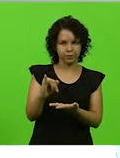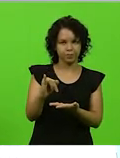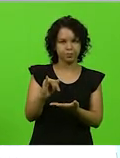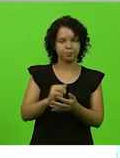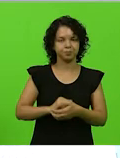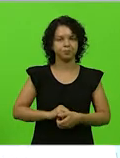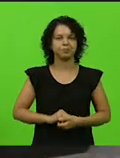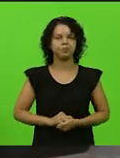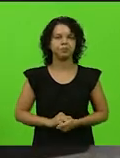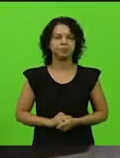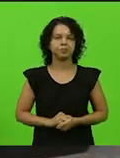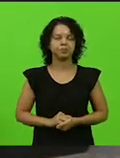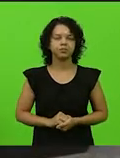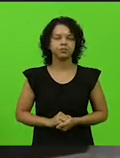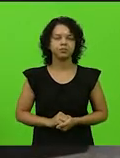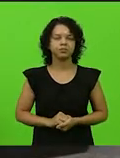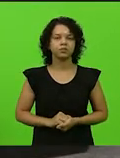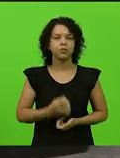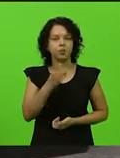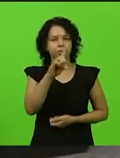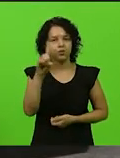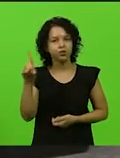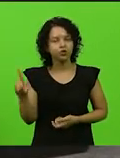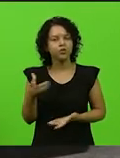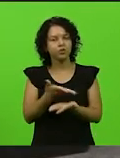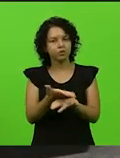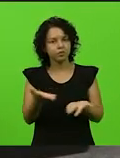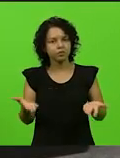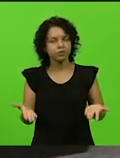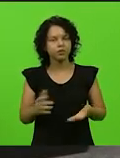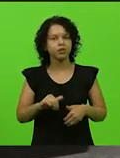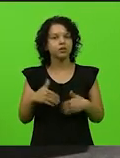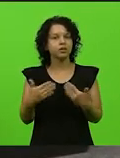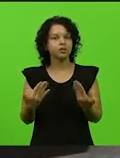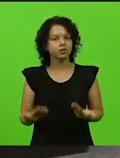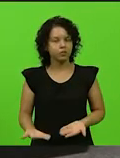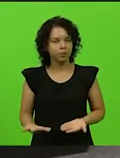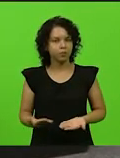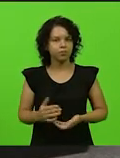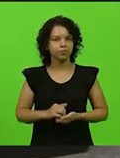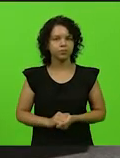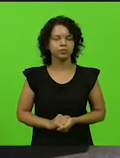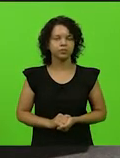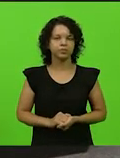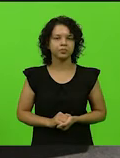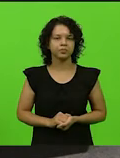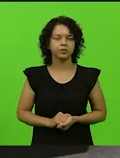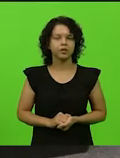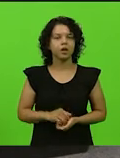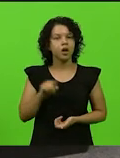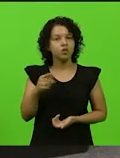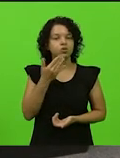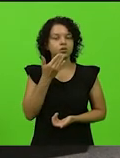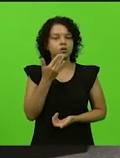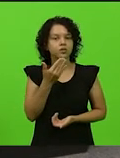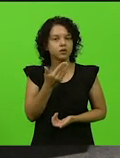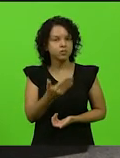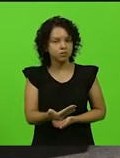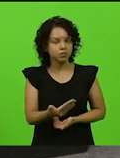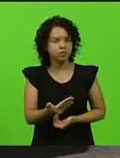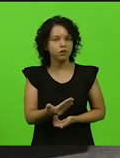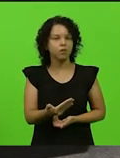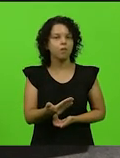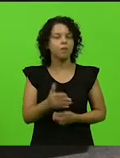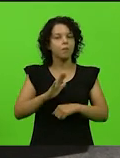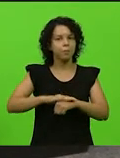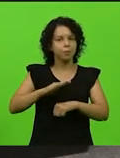favor Bom dia a todos a s s essa solicitação